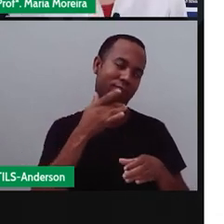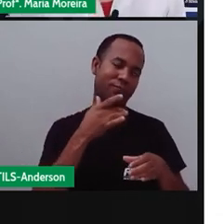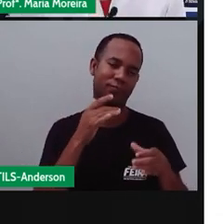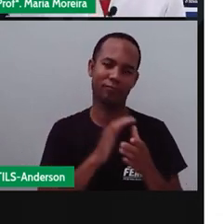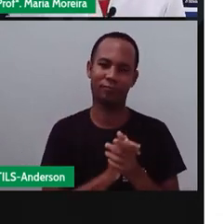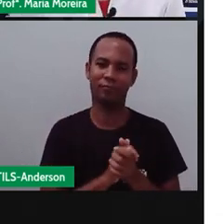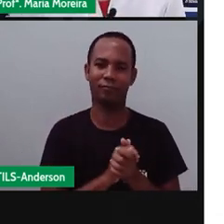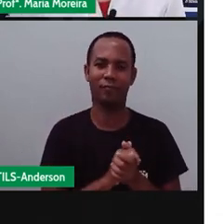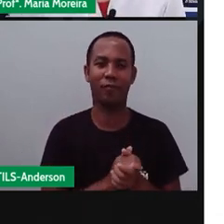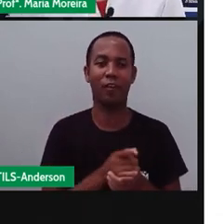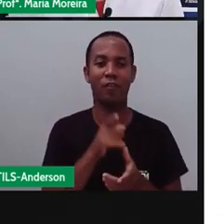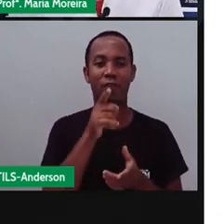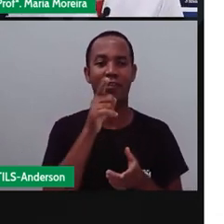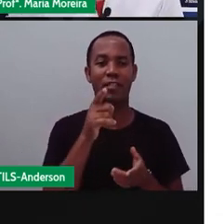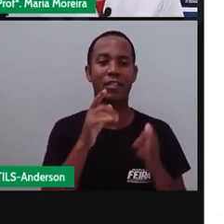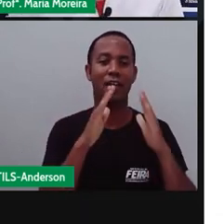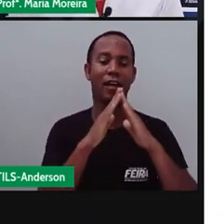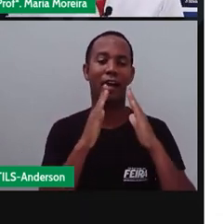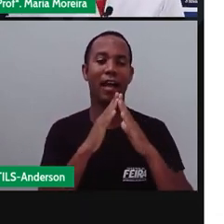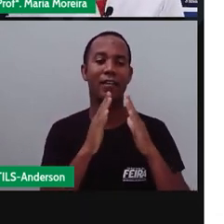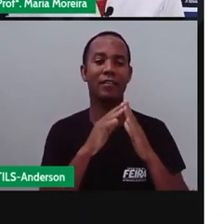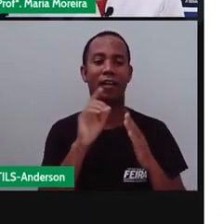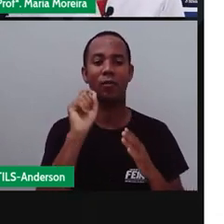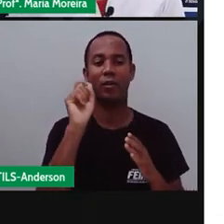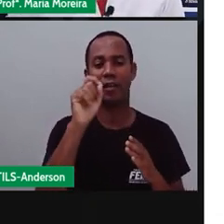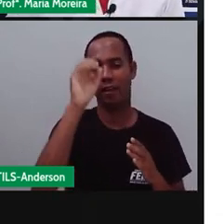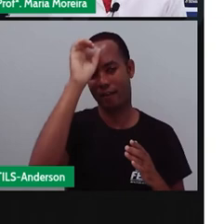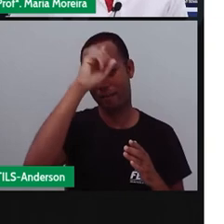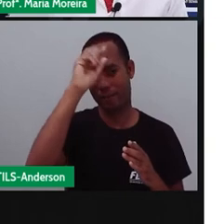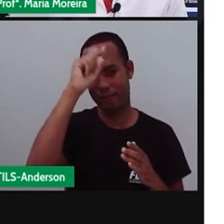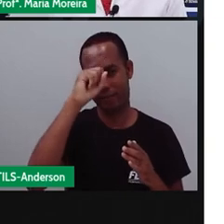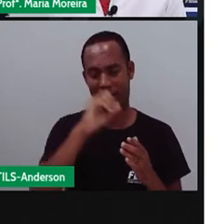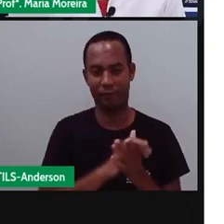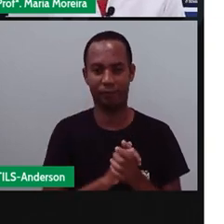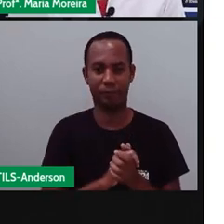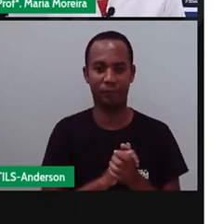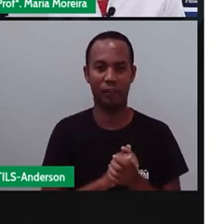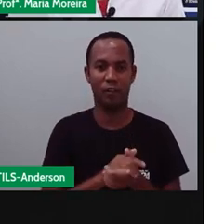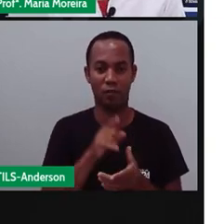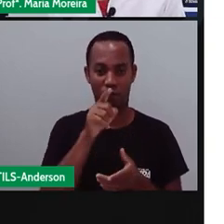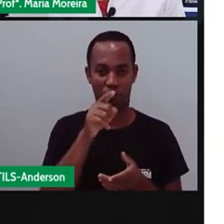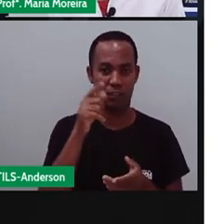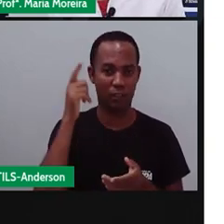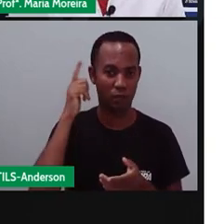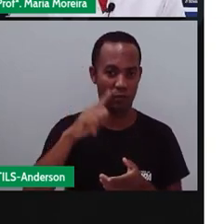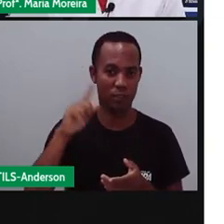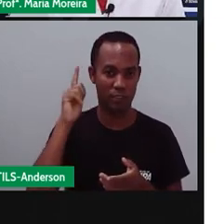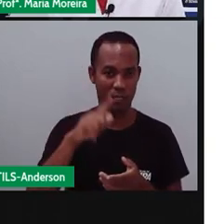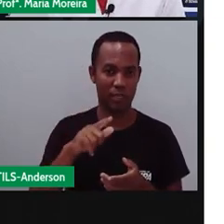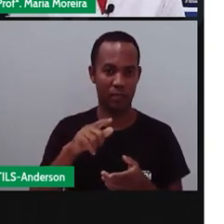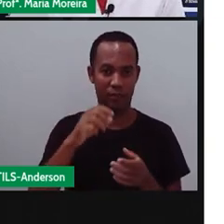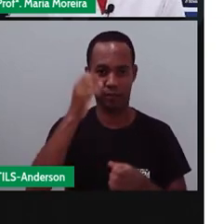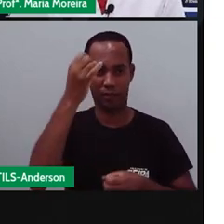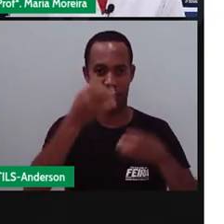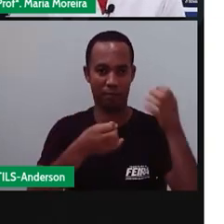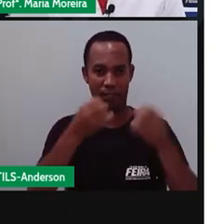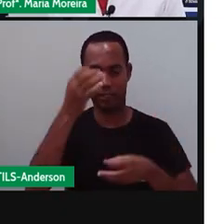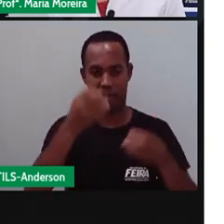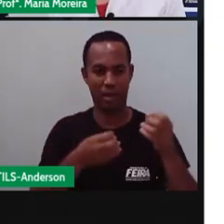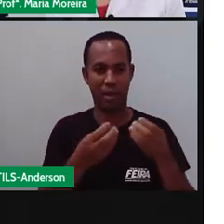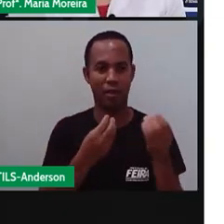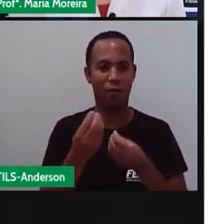E vocês aí querem aprender a fazer o quê? Bom, você conseguiria explicar uma receita para um